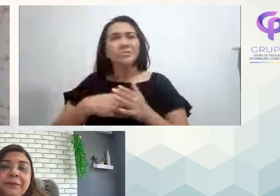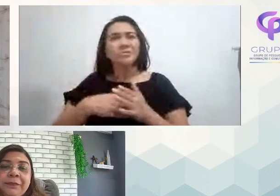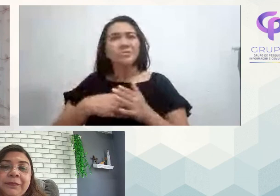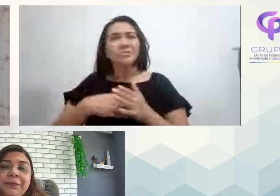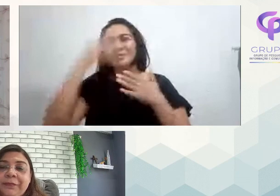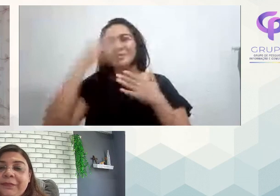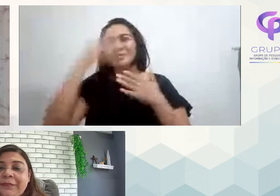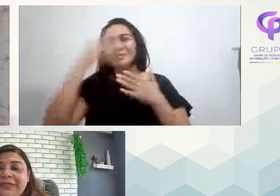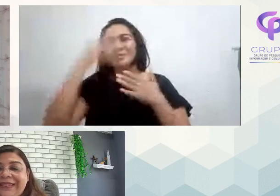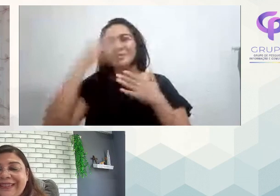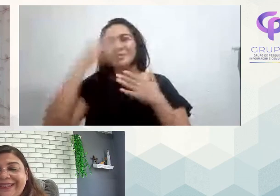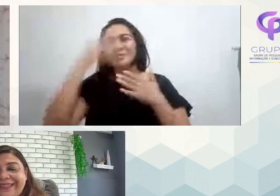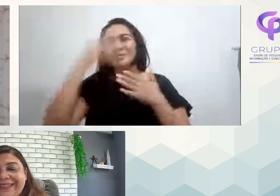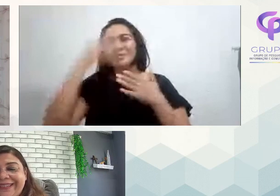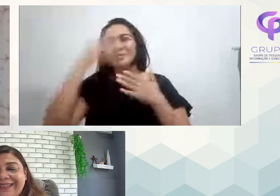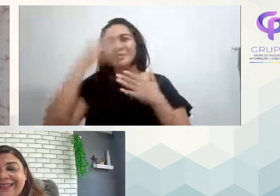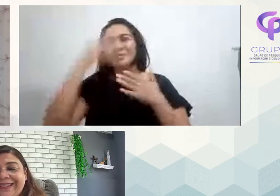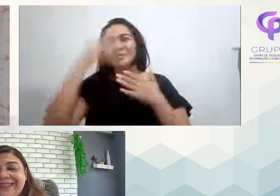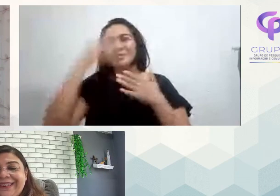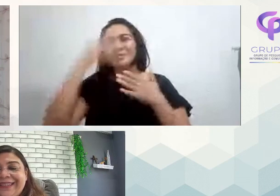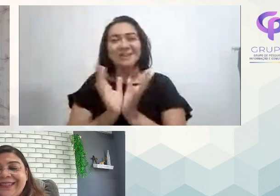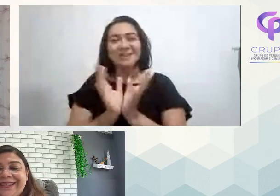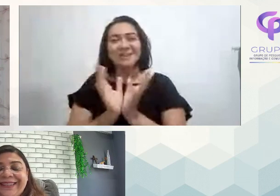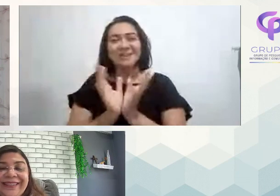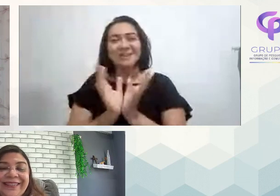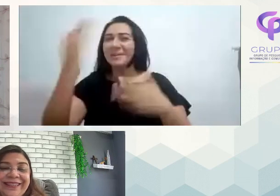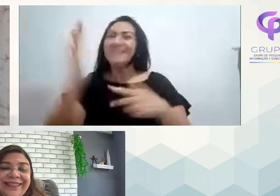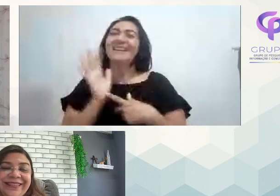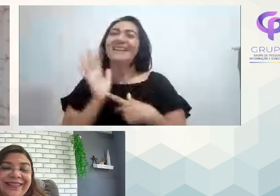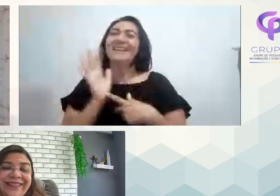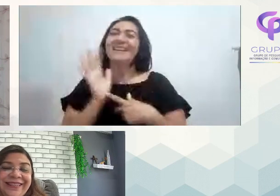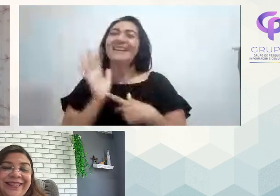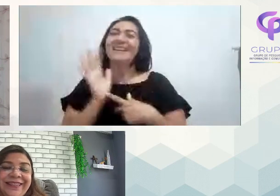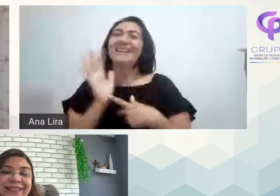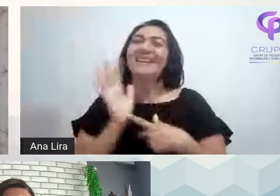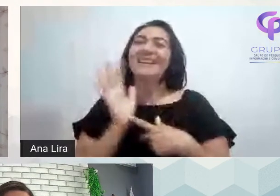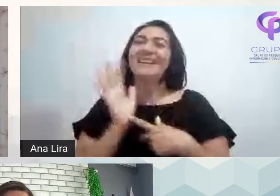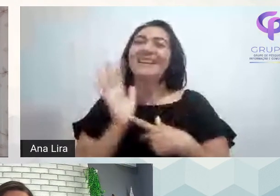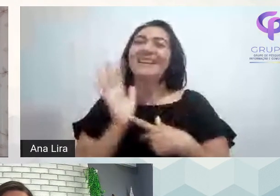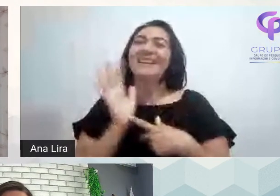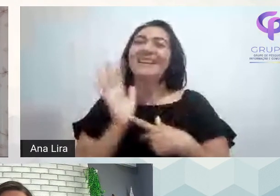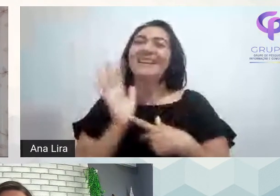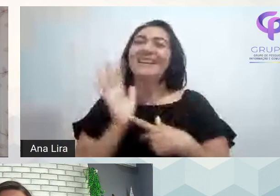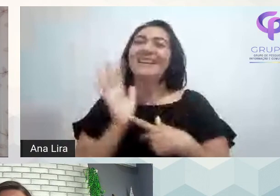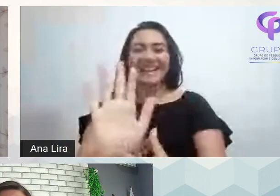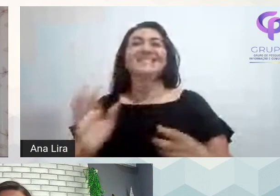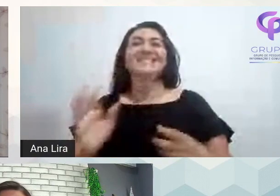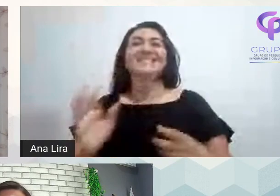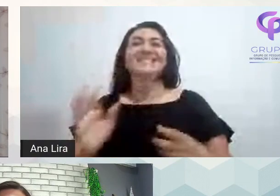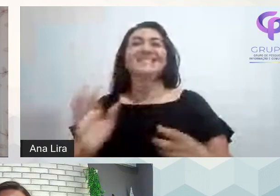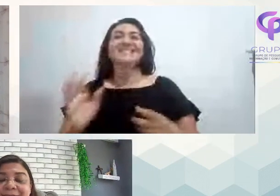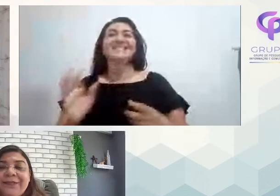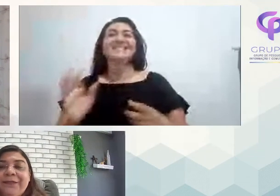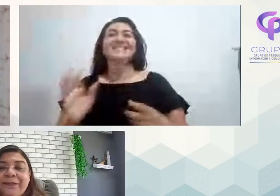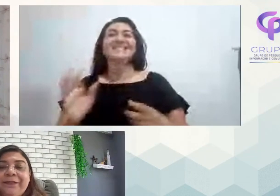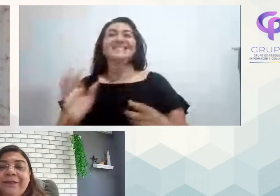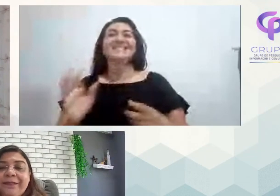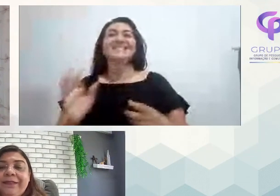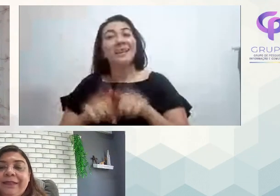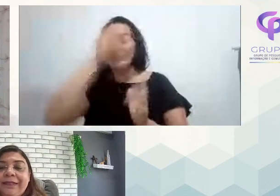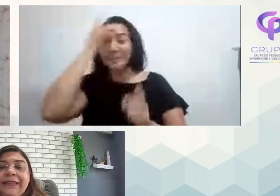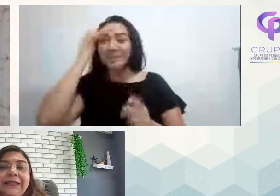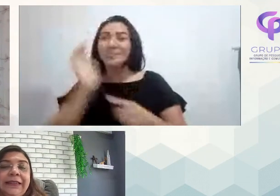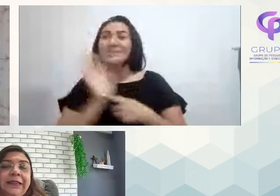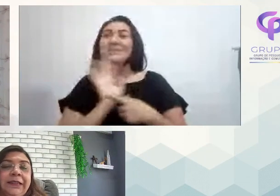uma equipe, ela tem um suporte, né, por mais que a gente queira fazer as coisas sozinho, não dá, a gente precisa ter um